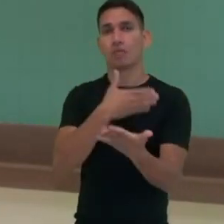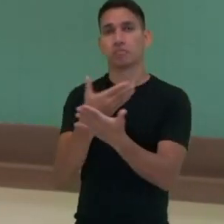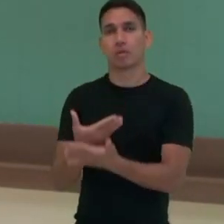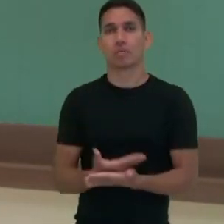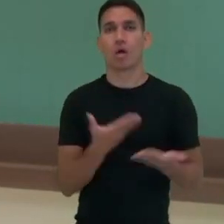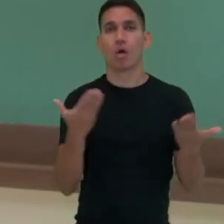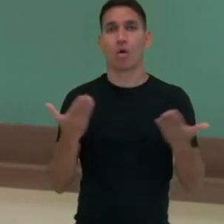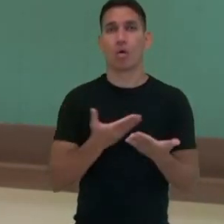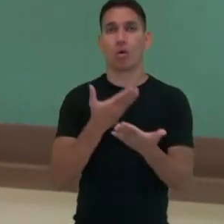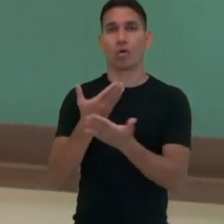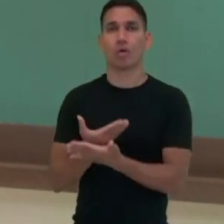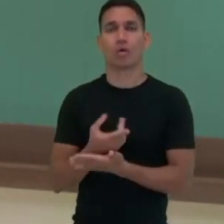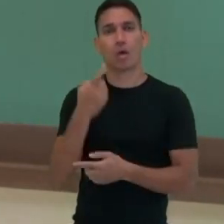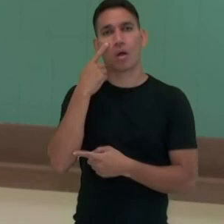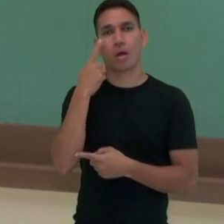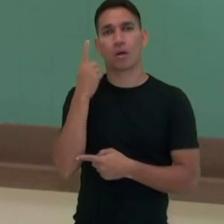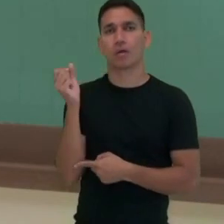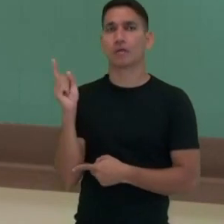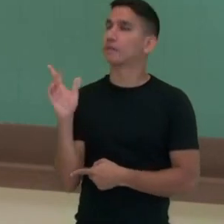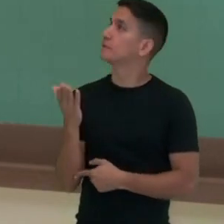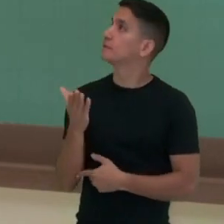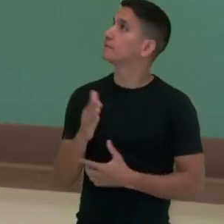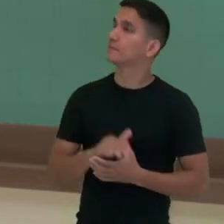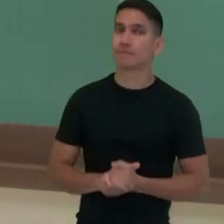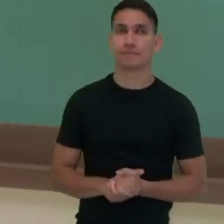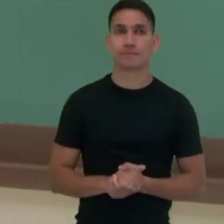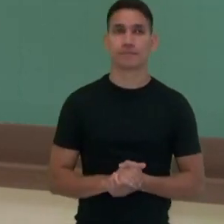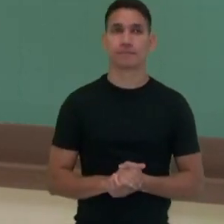durante a aula. Olha lá.